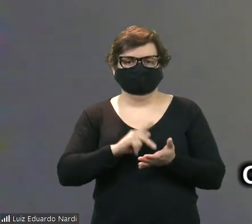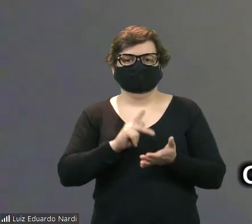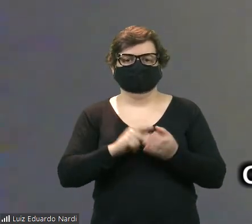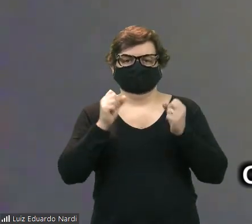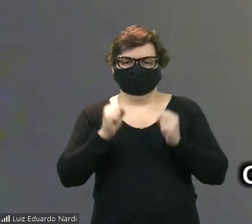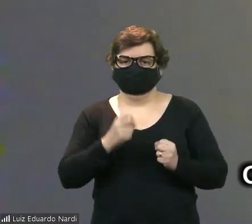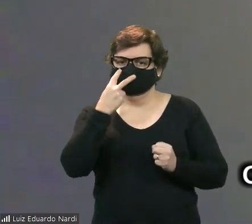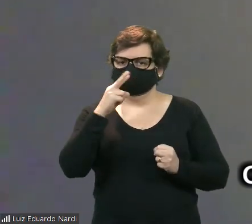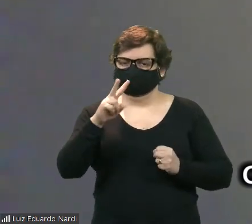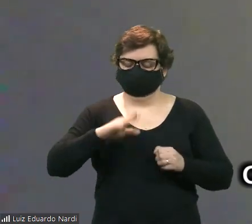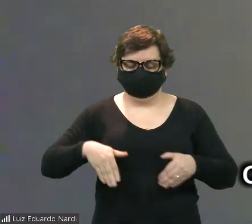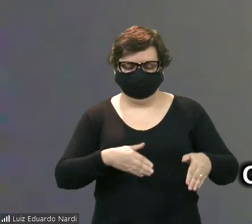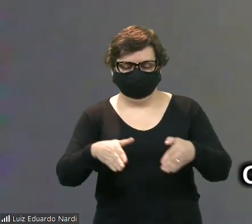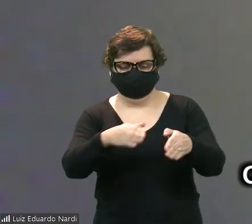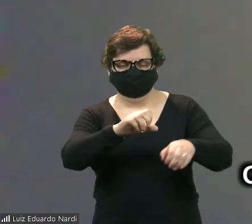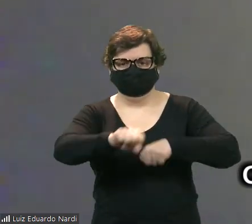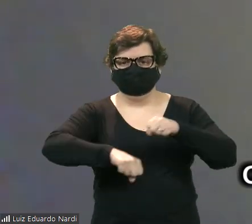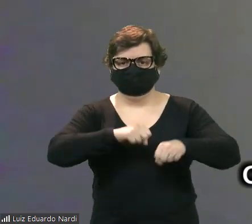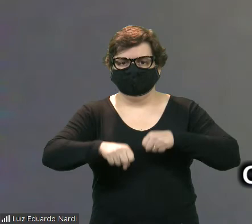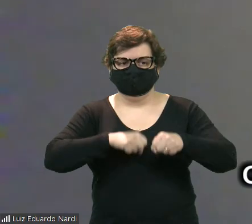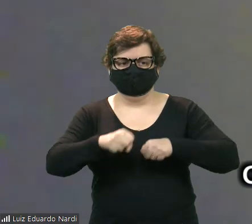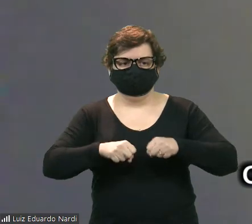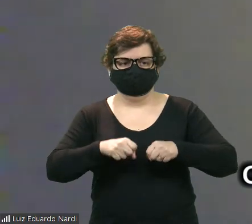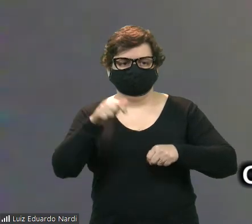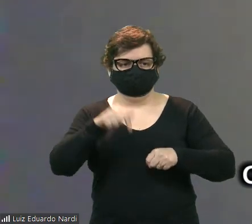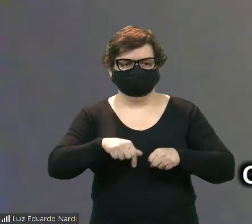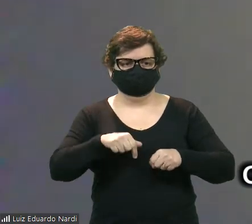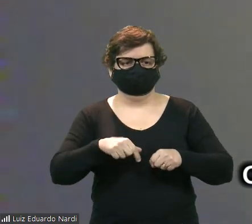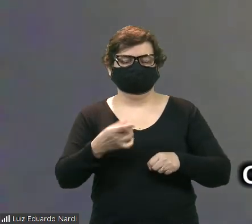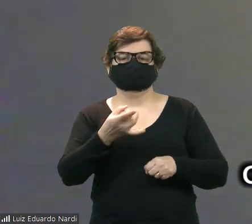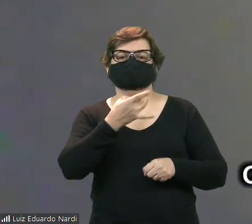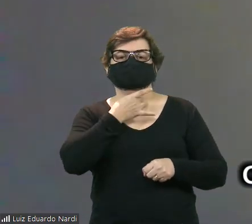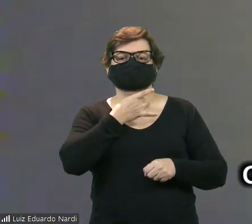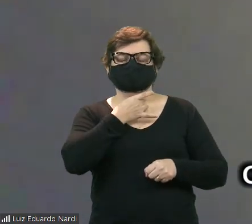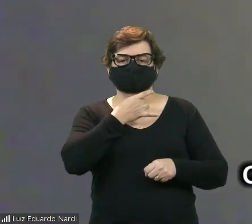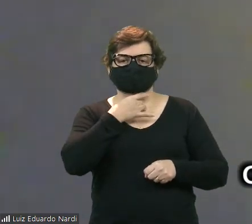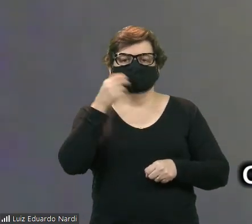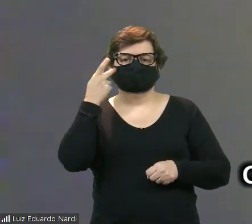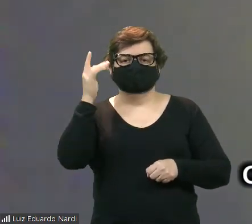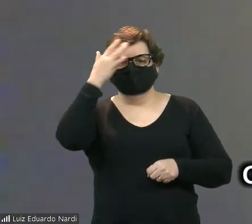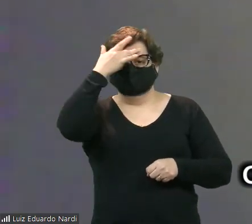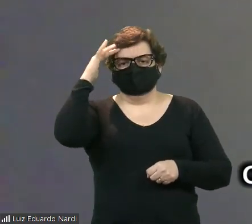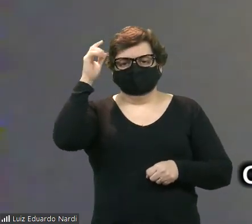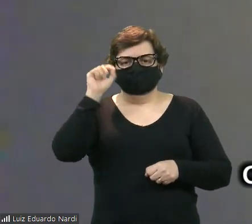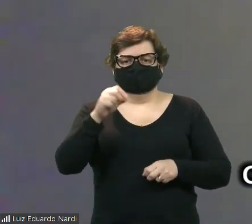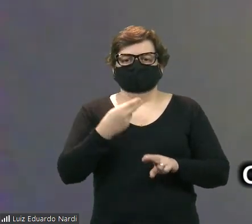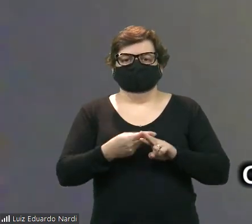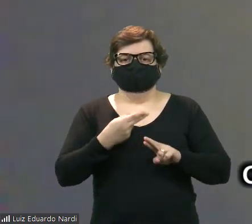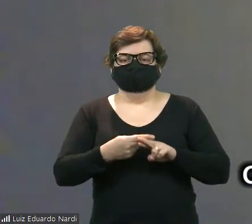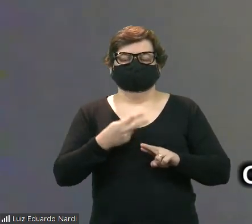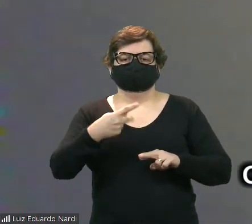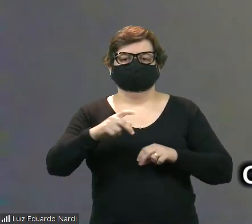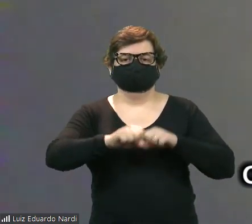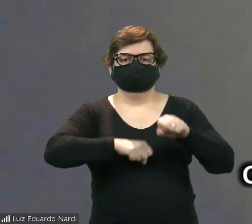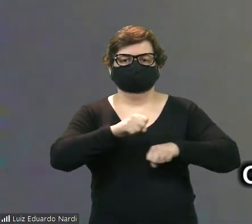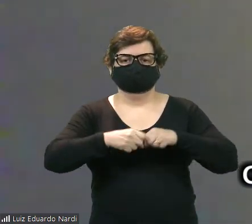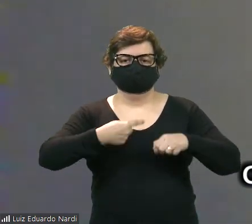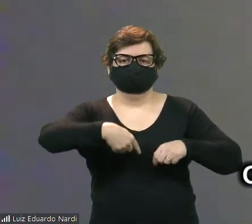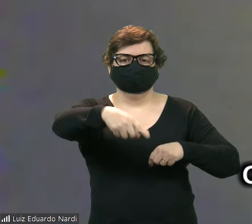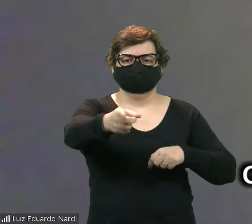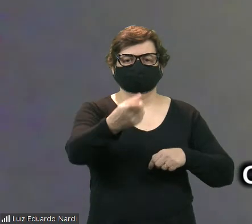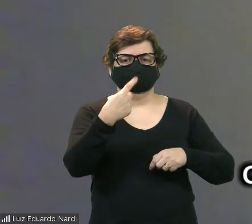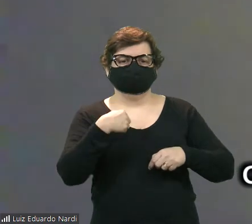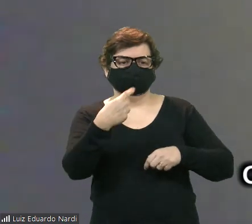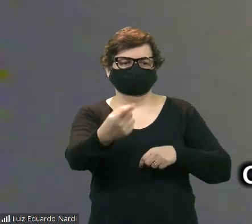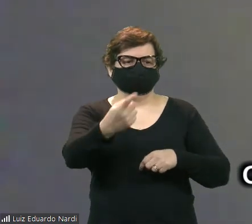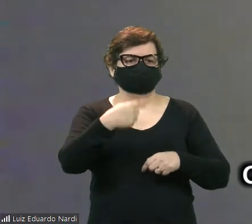uma ciclovia funcionando aqui em Marília, para os trabalhadores que usam suas bicicletas, que se locomovem de